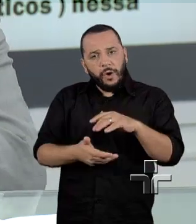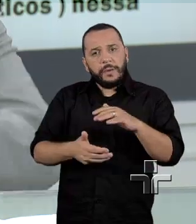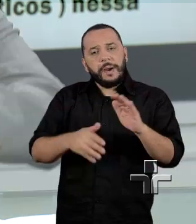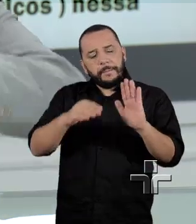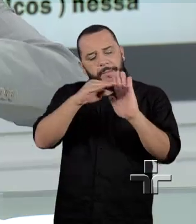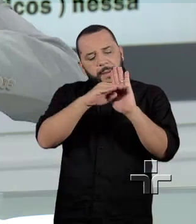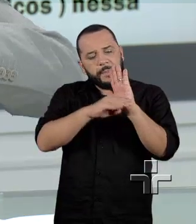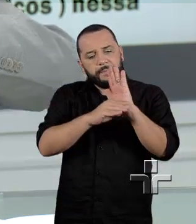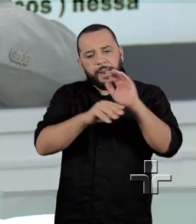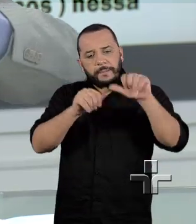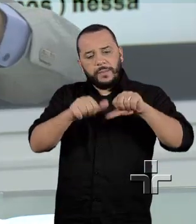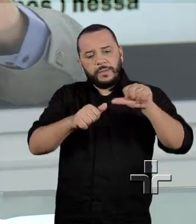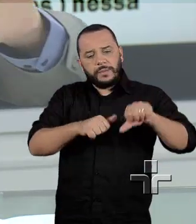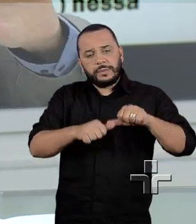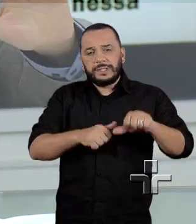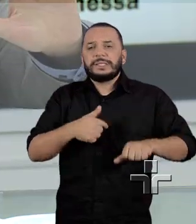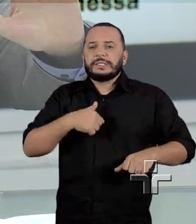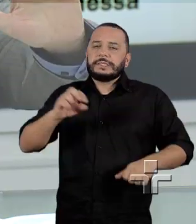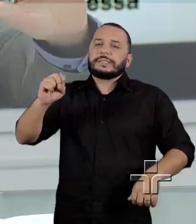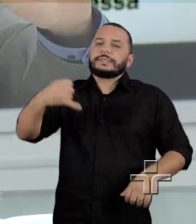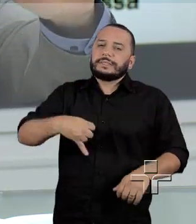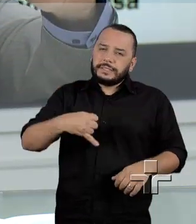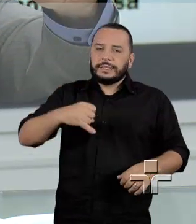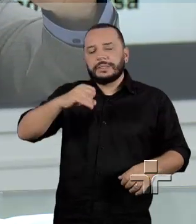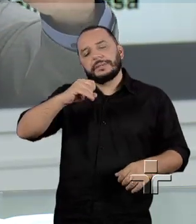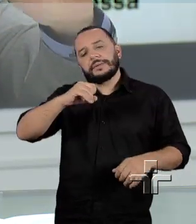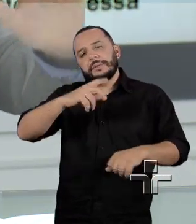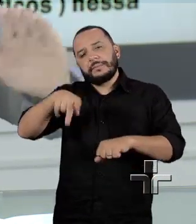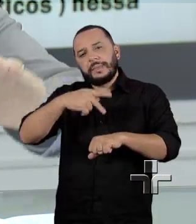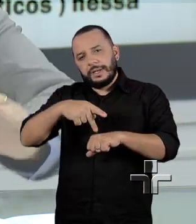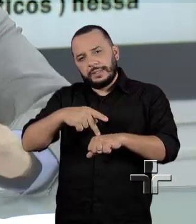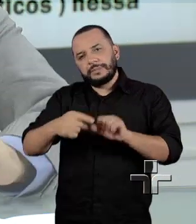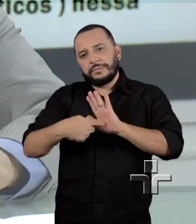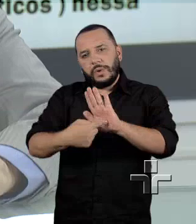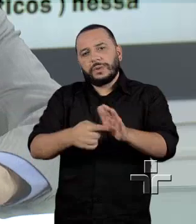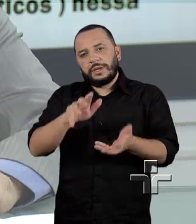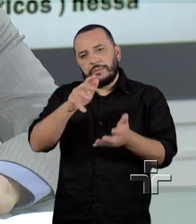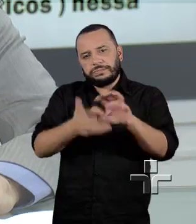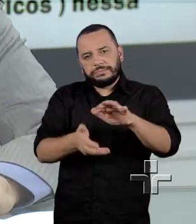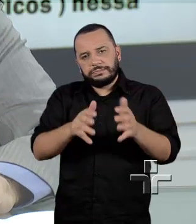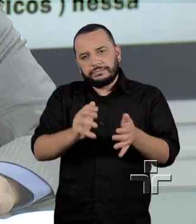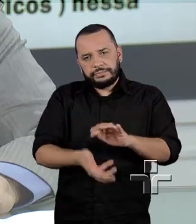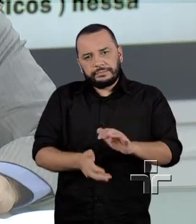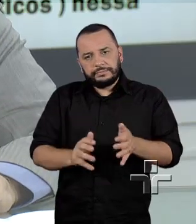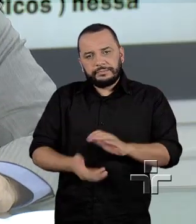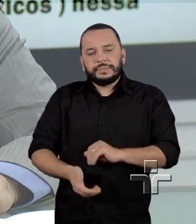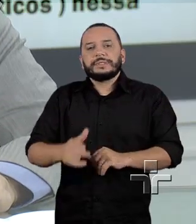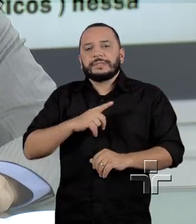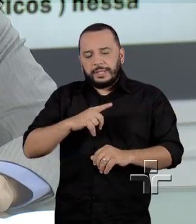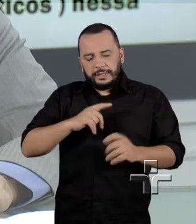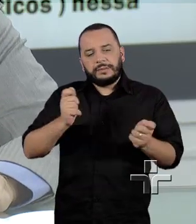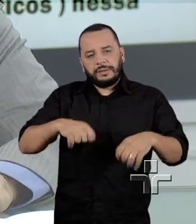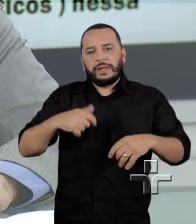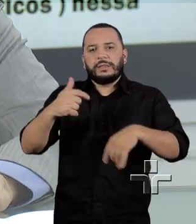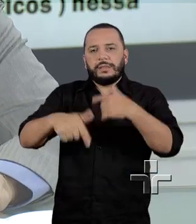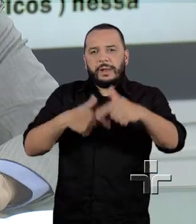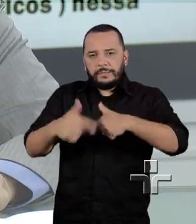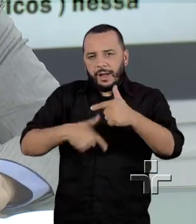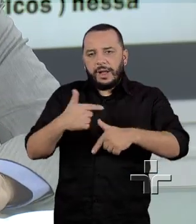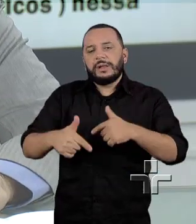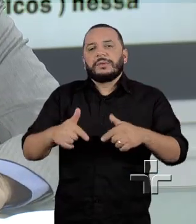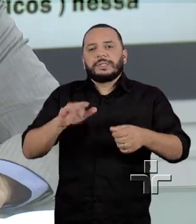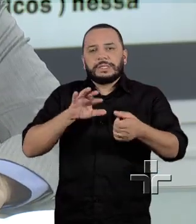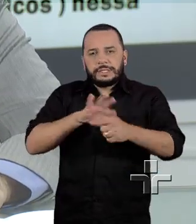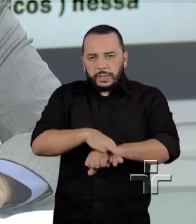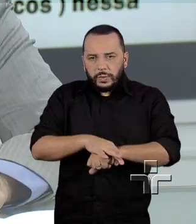Claro que esse país que se apresenta desse horizonte reformista será um país com mais empregos, com mais estabilidade, com mais